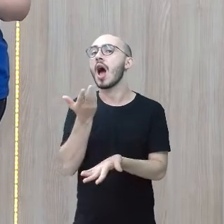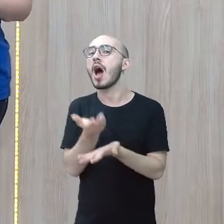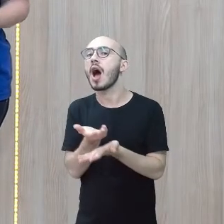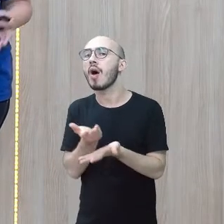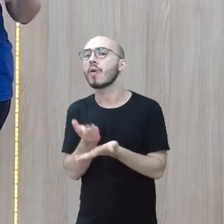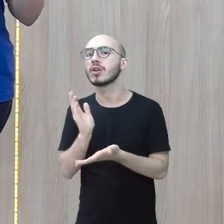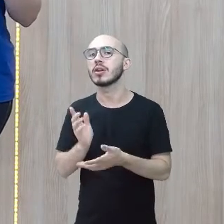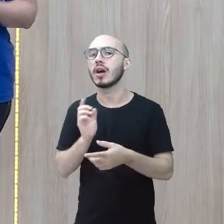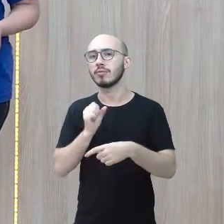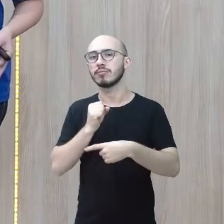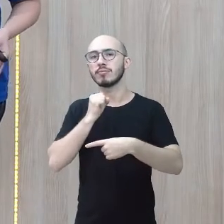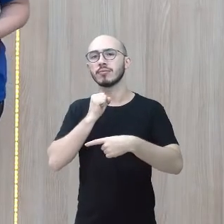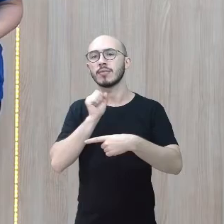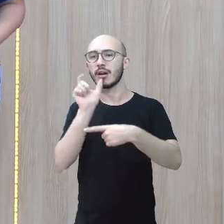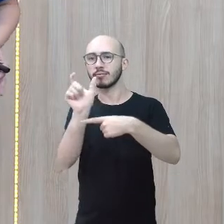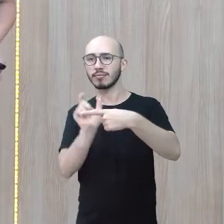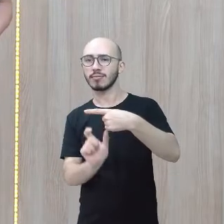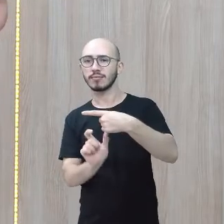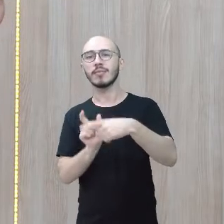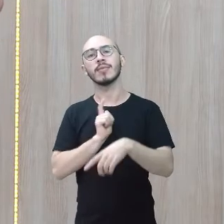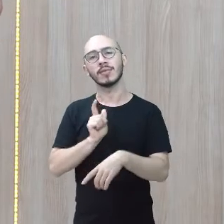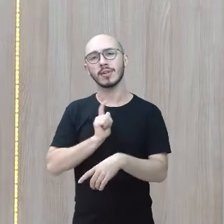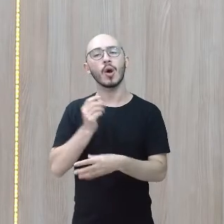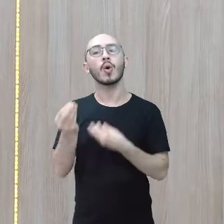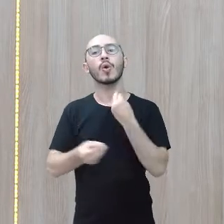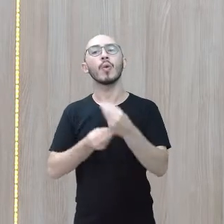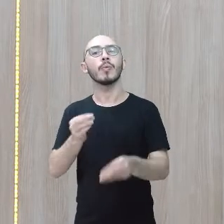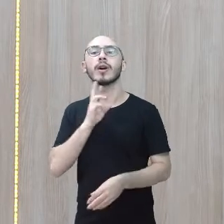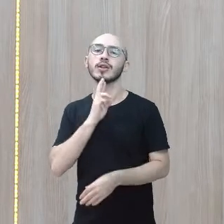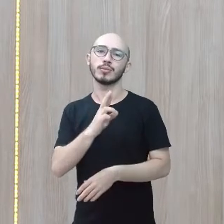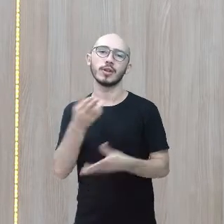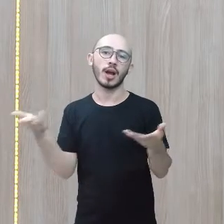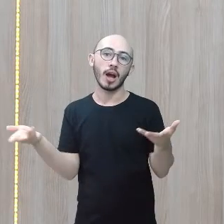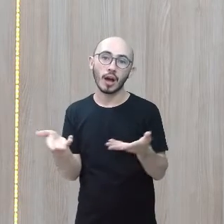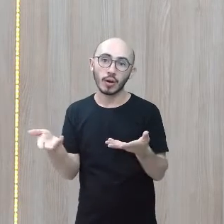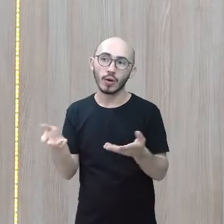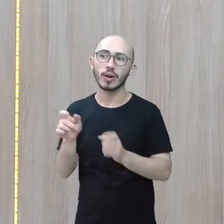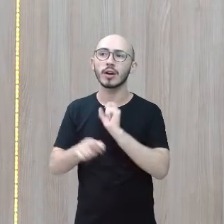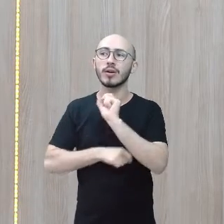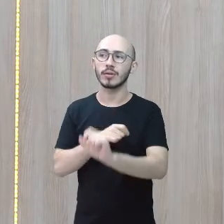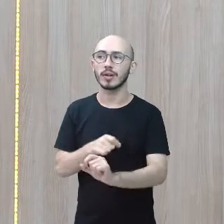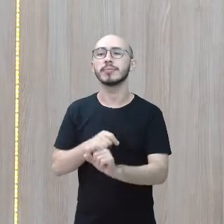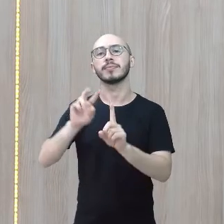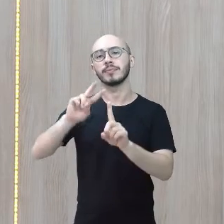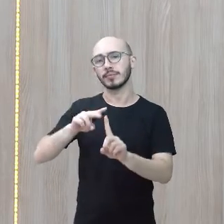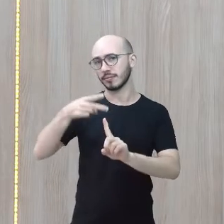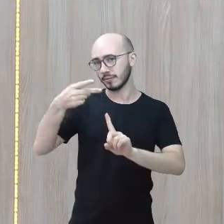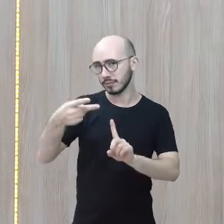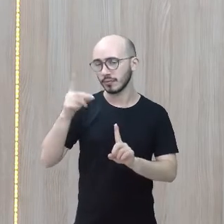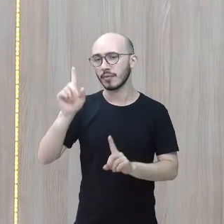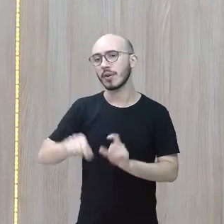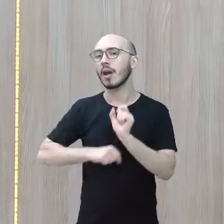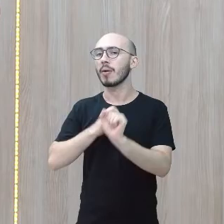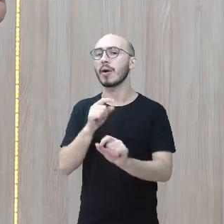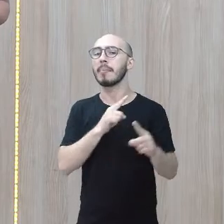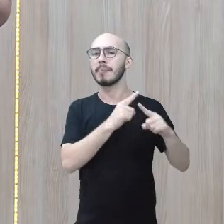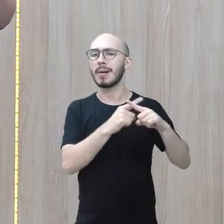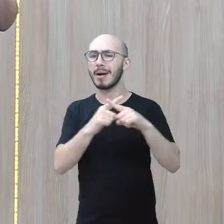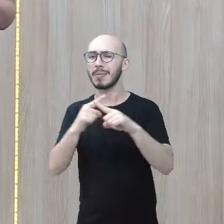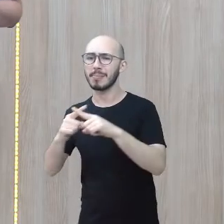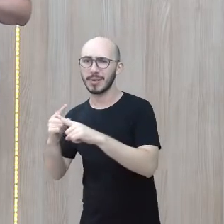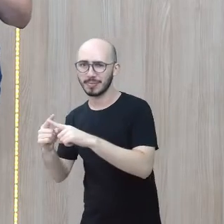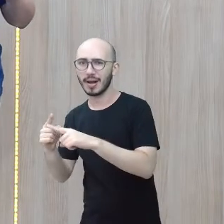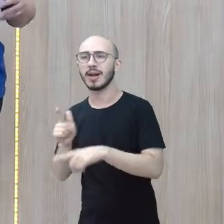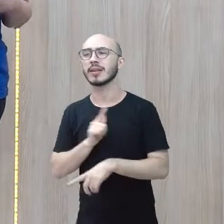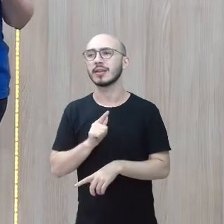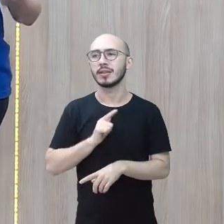operação inversa para resolver essas equações. Agora, a gente está falando de potenciação, que é uma multiplicação sucessiva. A gente